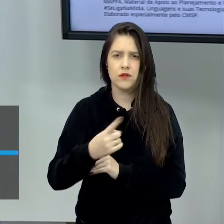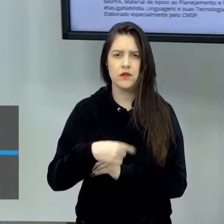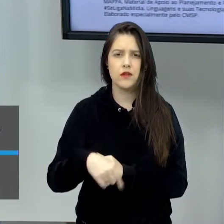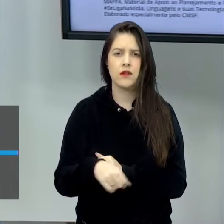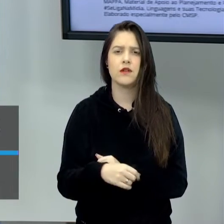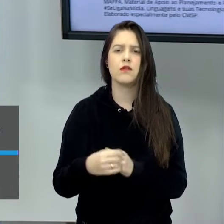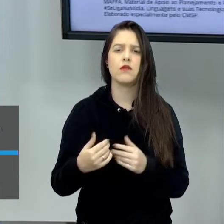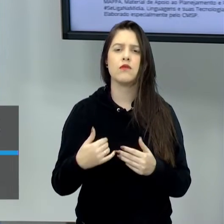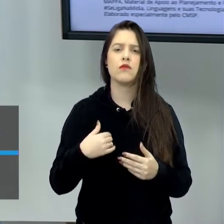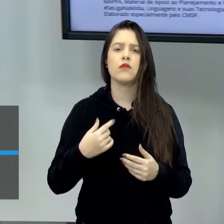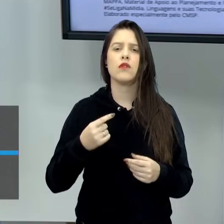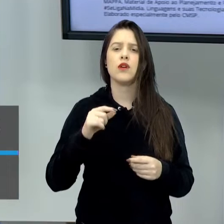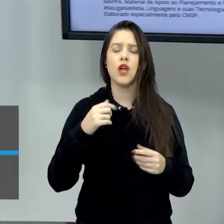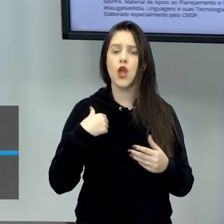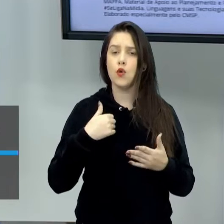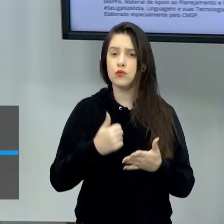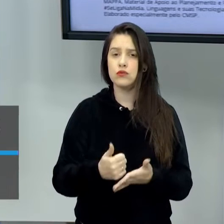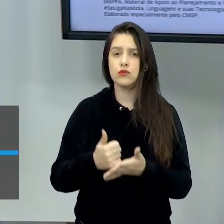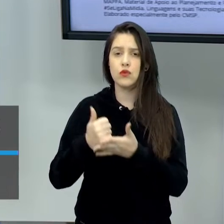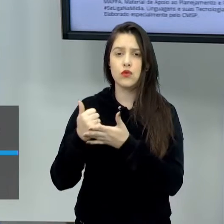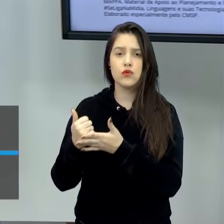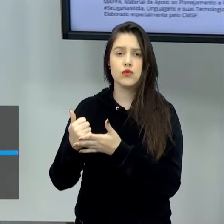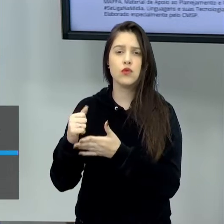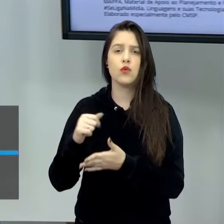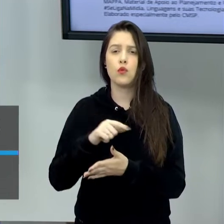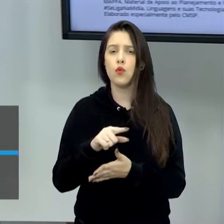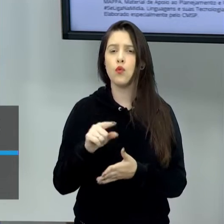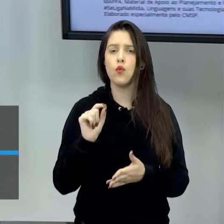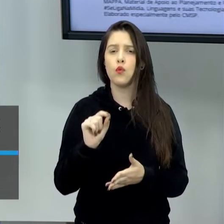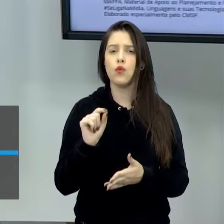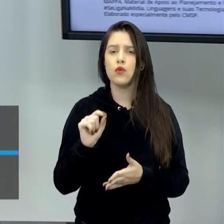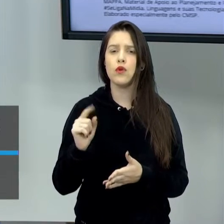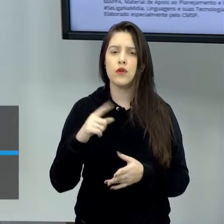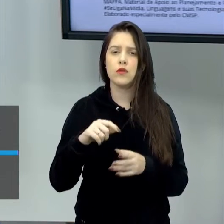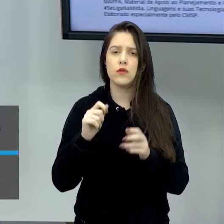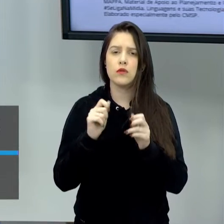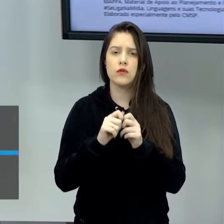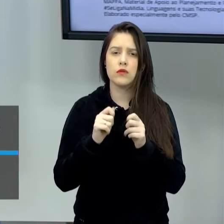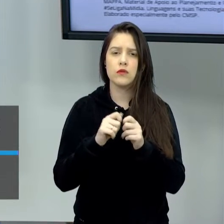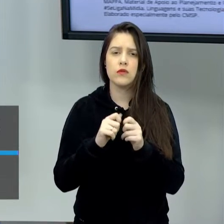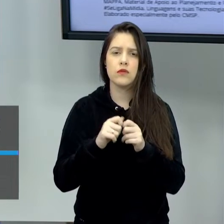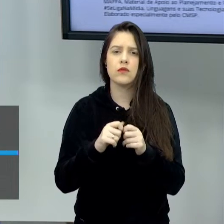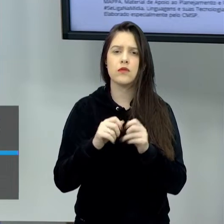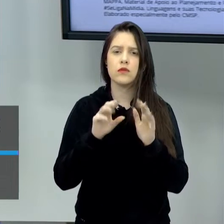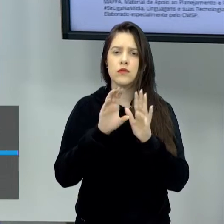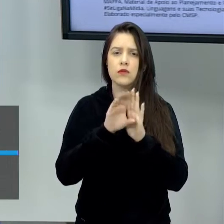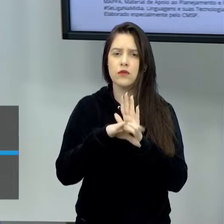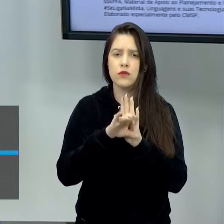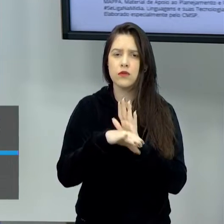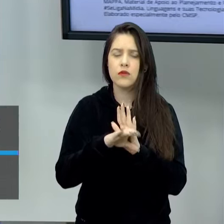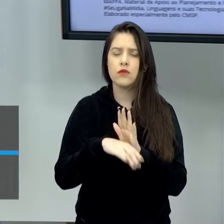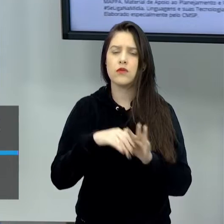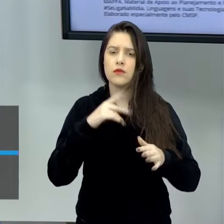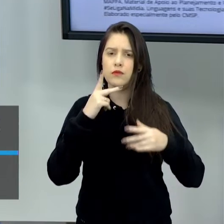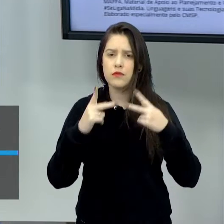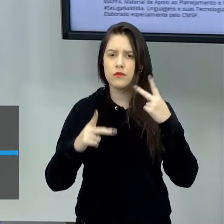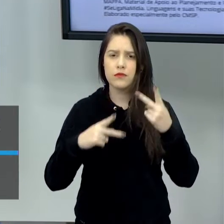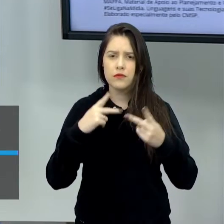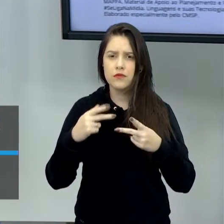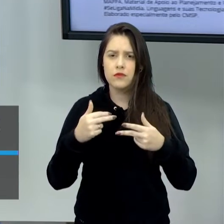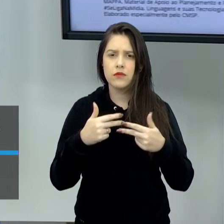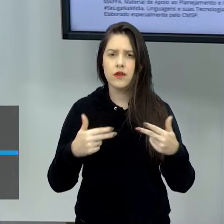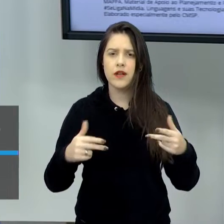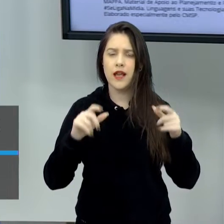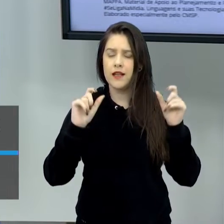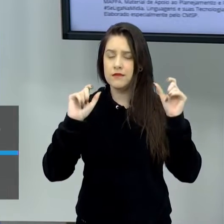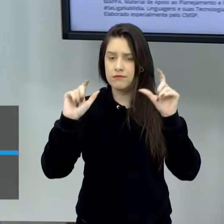aqui, eu trouxe um texto jornalístico em que vocês o tempo inteiro vão ouvir falar dessa questão, dessa